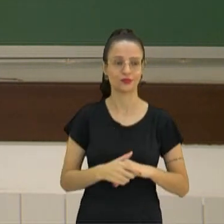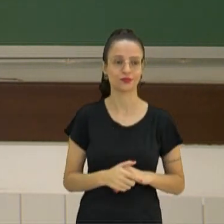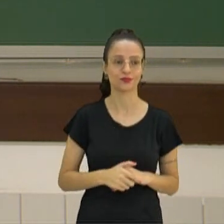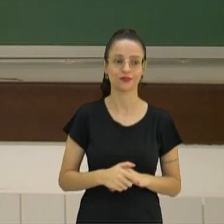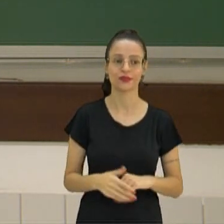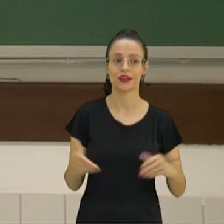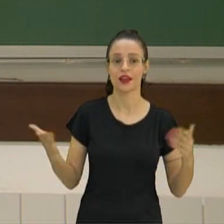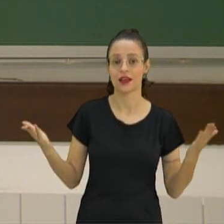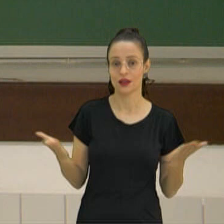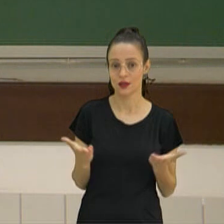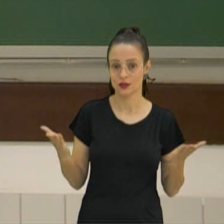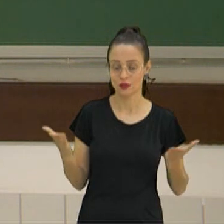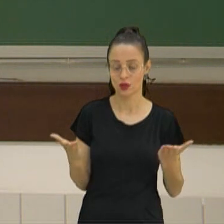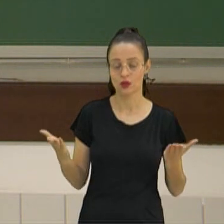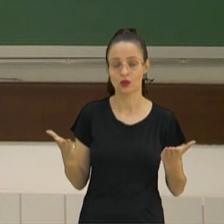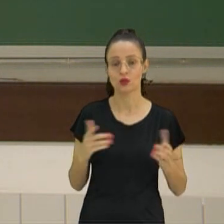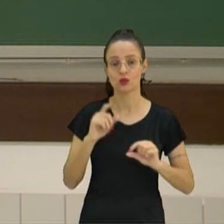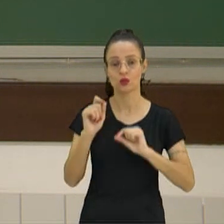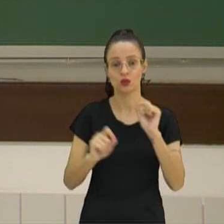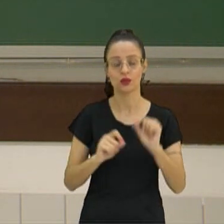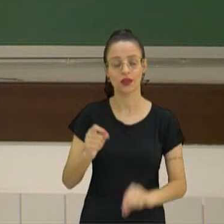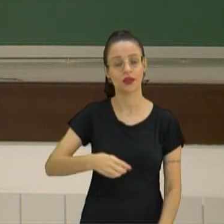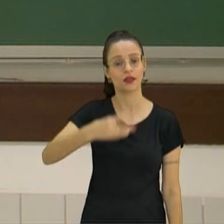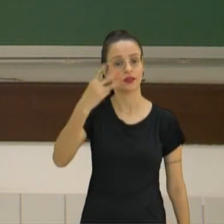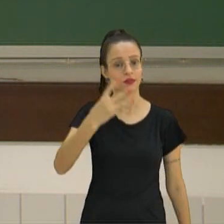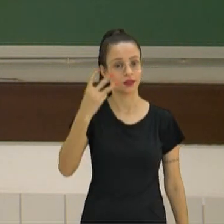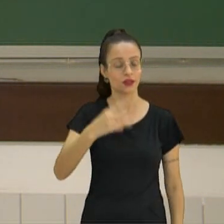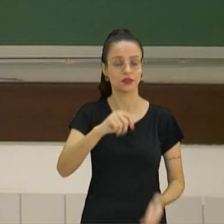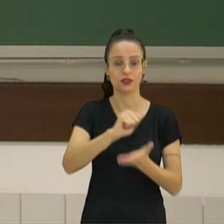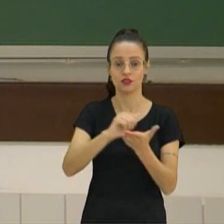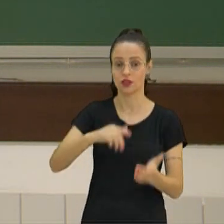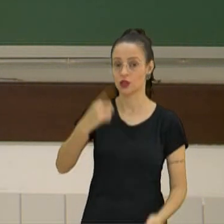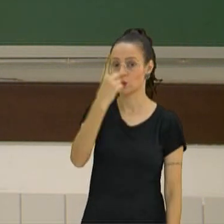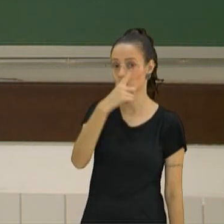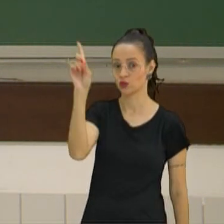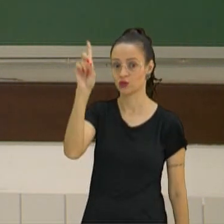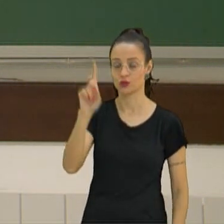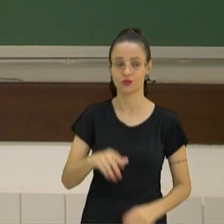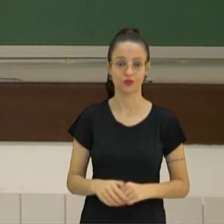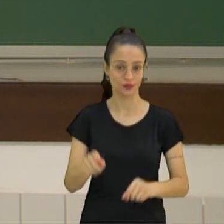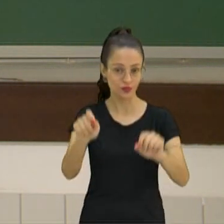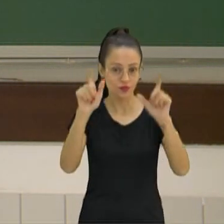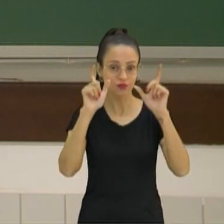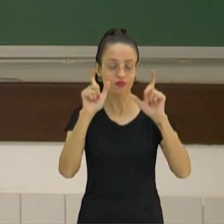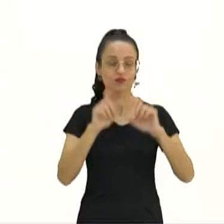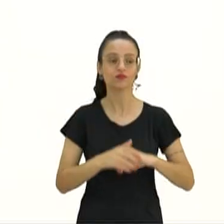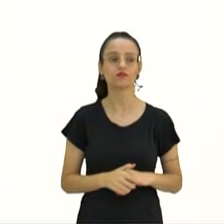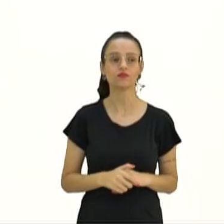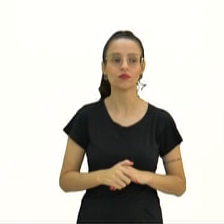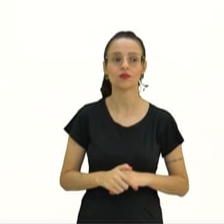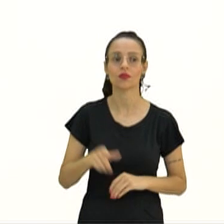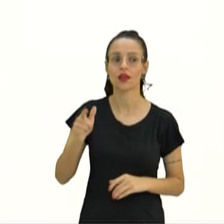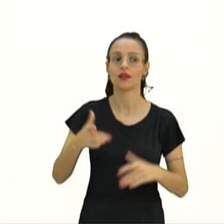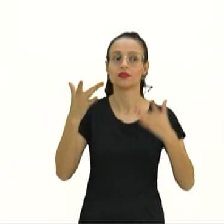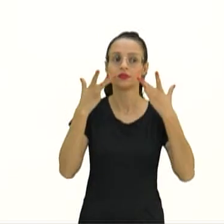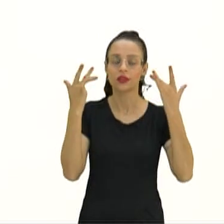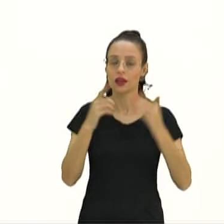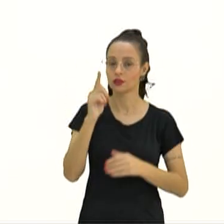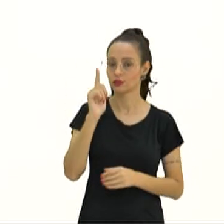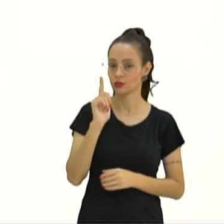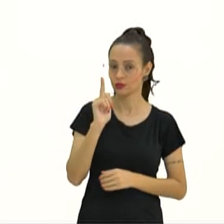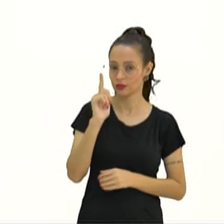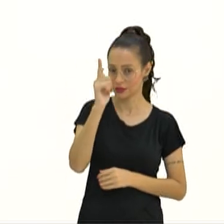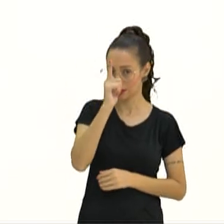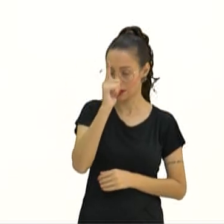E agora, pessoal, a gente chegou no nosso terceiro e último quiz. Fique atento, olha ali. No teatro grego,